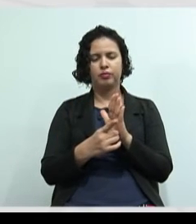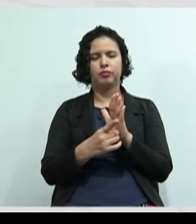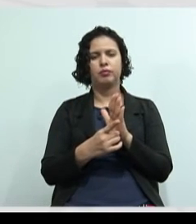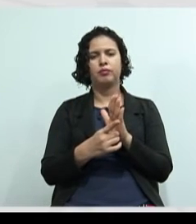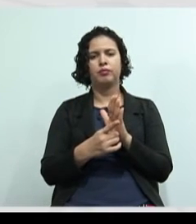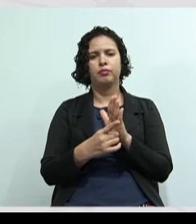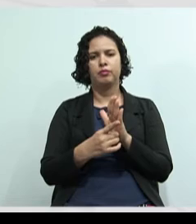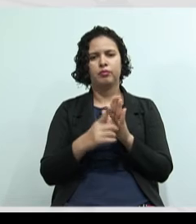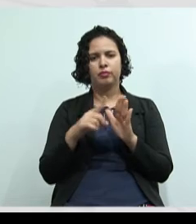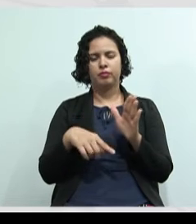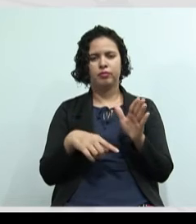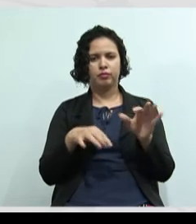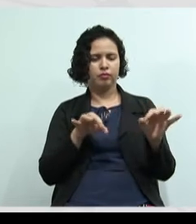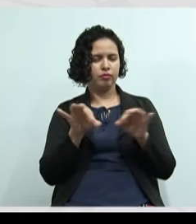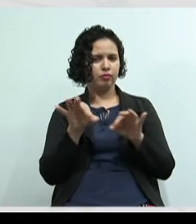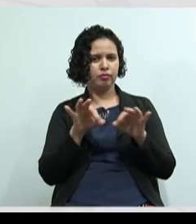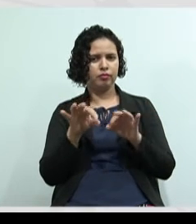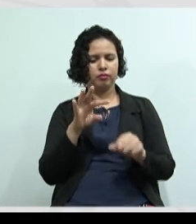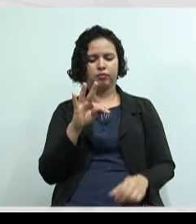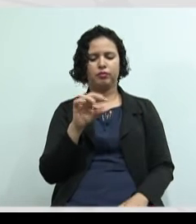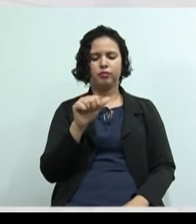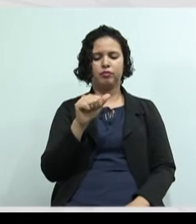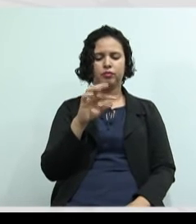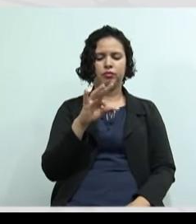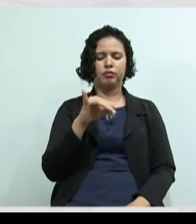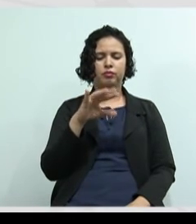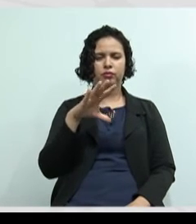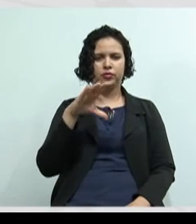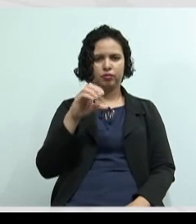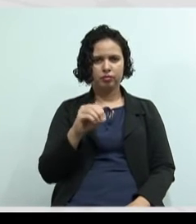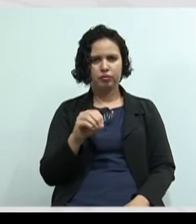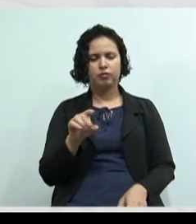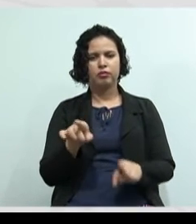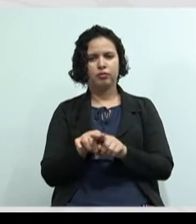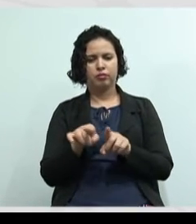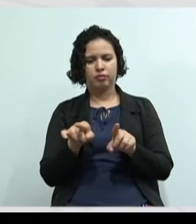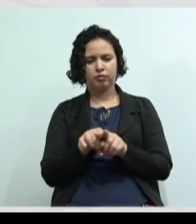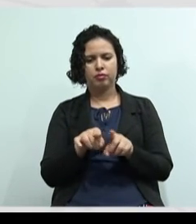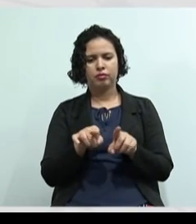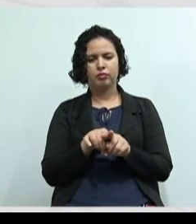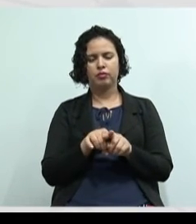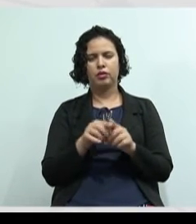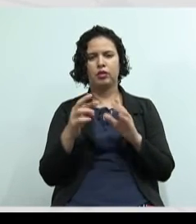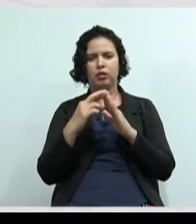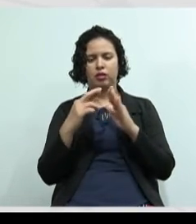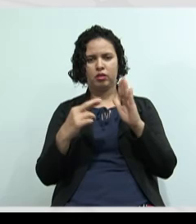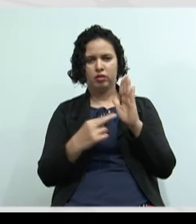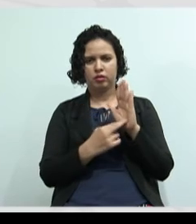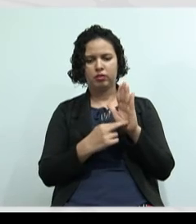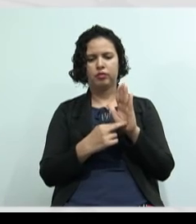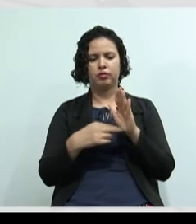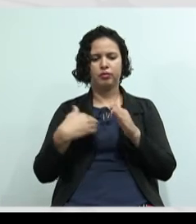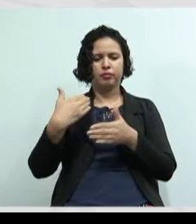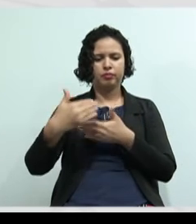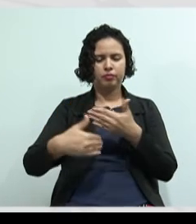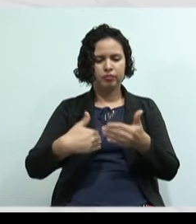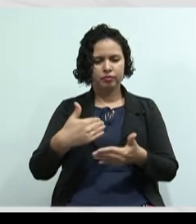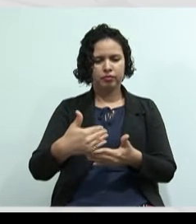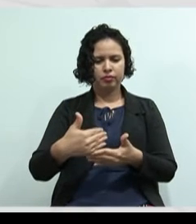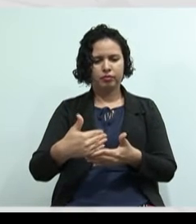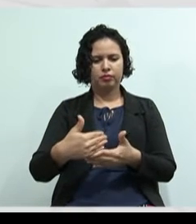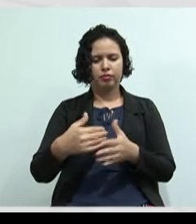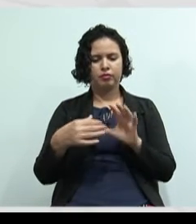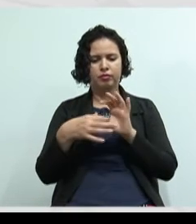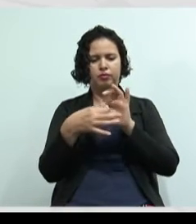estratégico, dos planos táticos no nível tático e dos planos operacionais, regras e procedimentos lá no nível operacional,